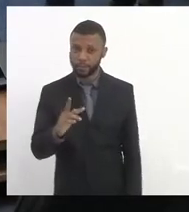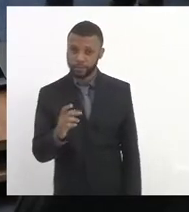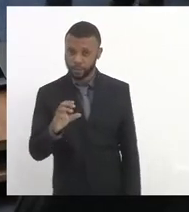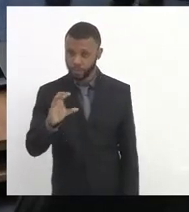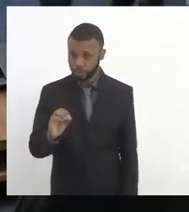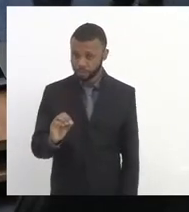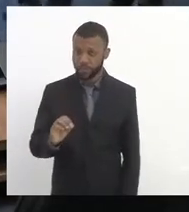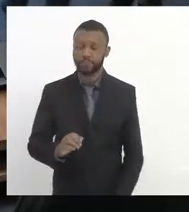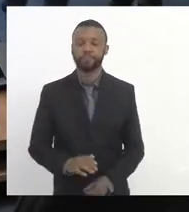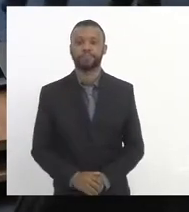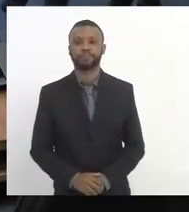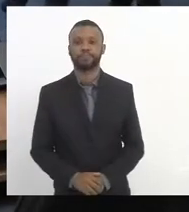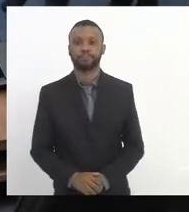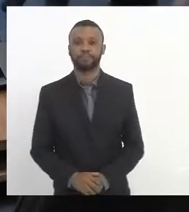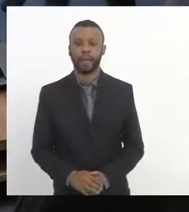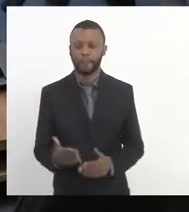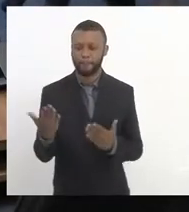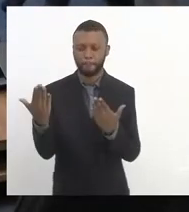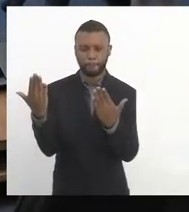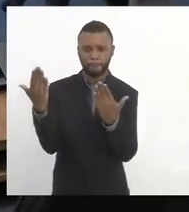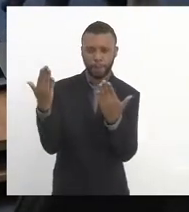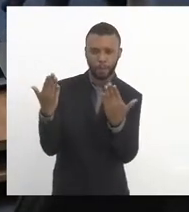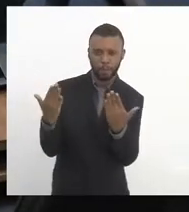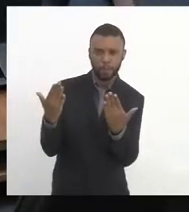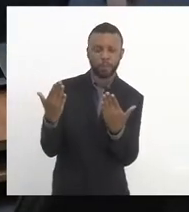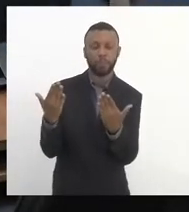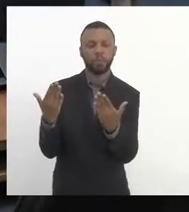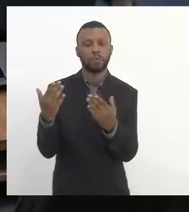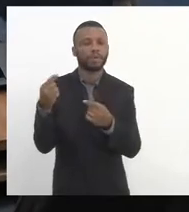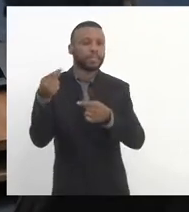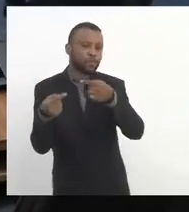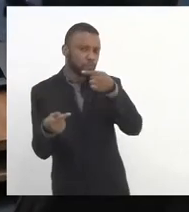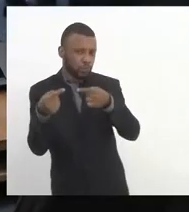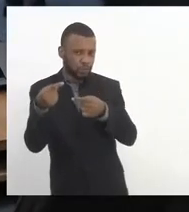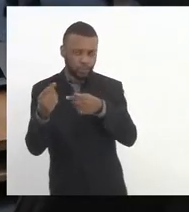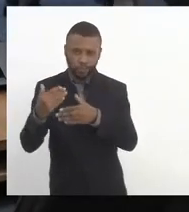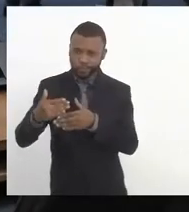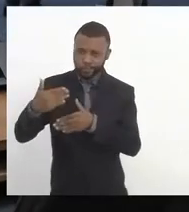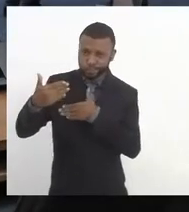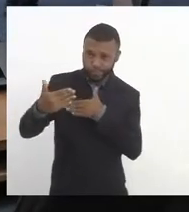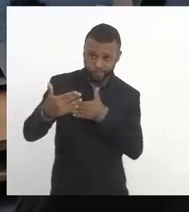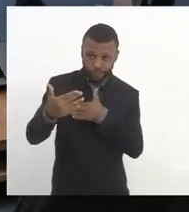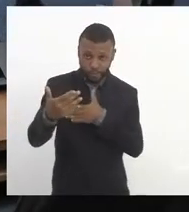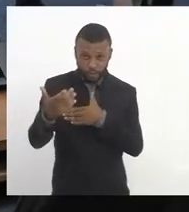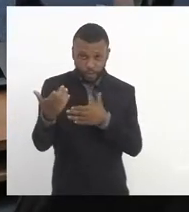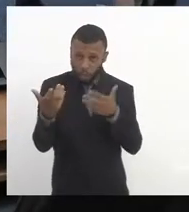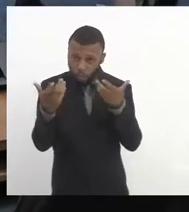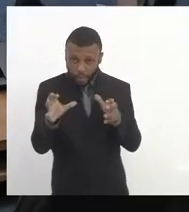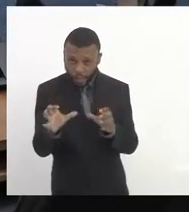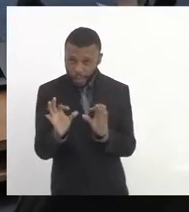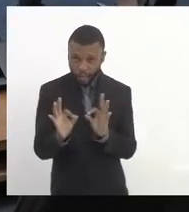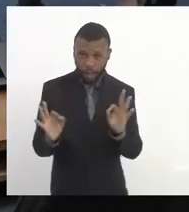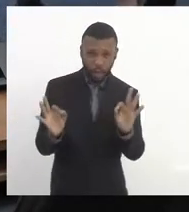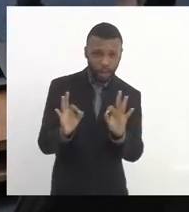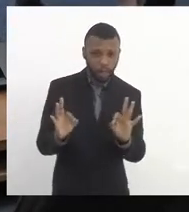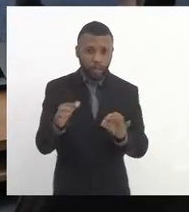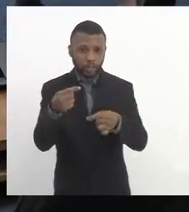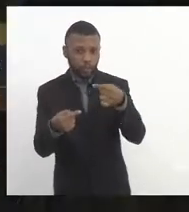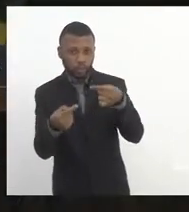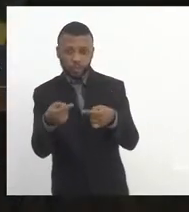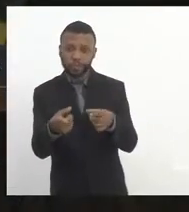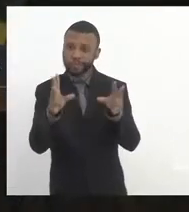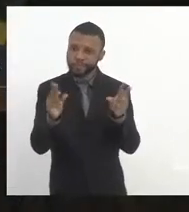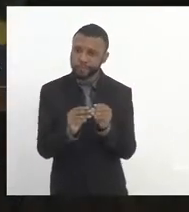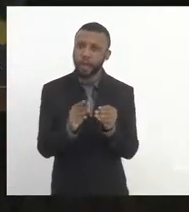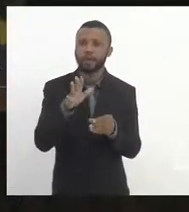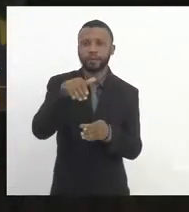Os pareceres emitidos em discussão. Havendo quem queira discutir, encerra a discussão. Em votação, parecer